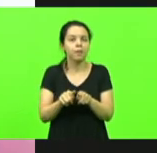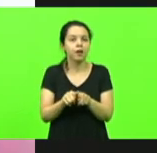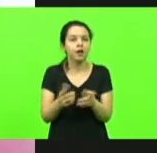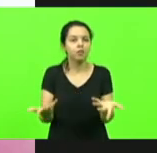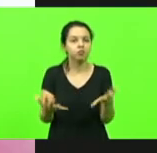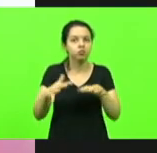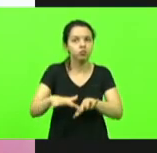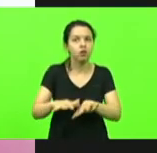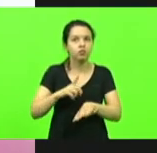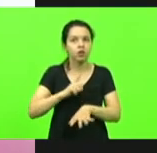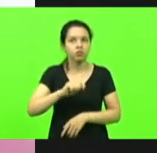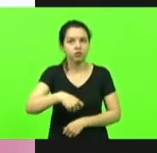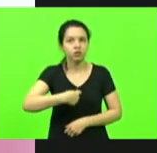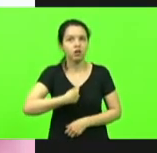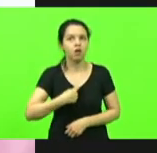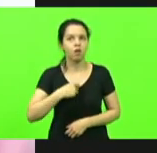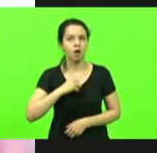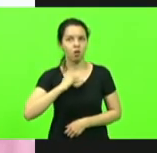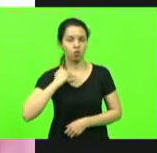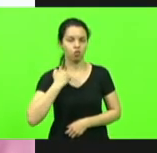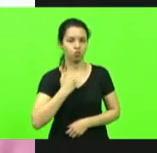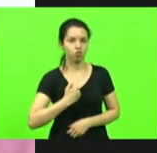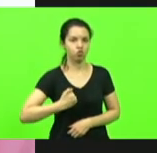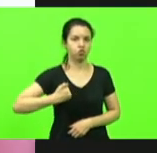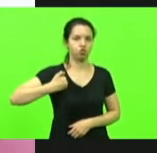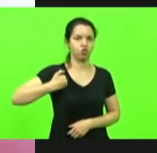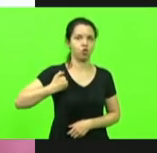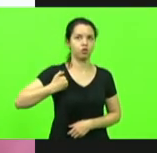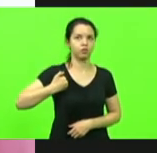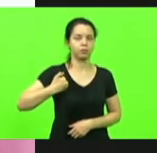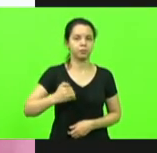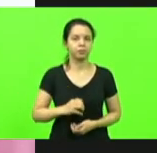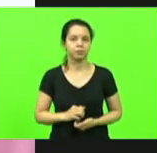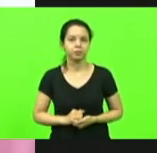surda, que é o J, né, na altura do peito.